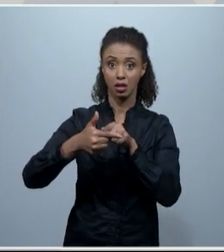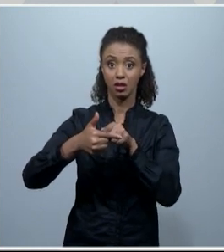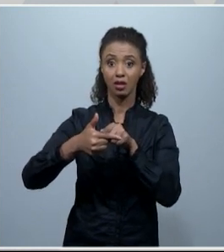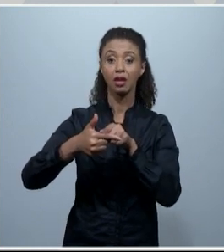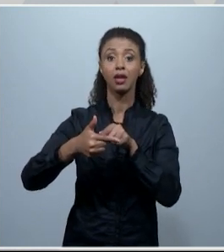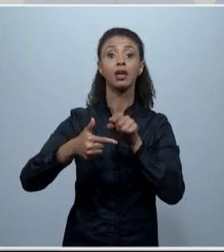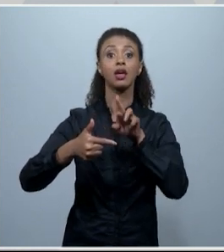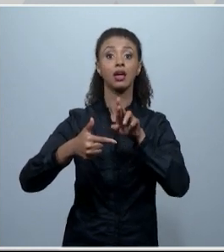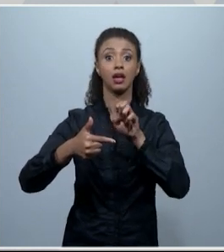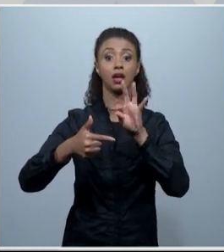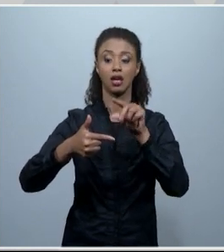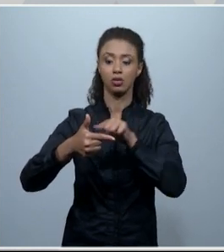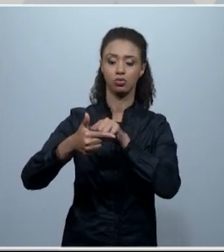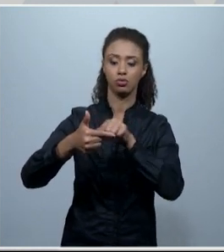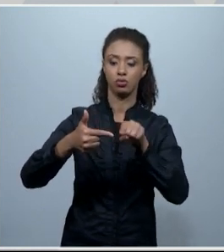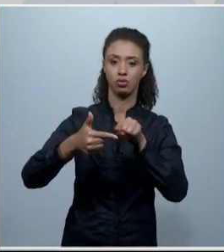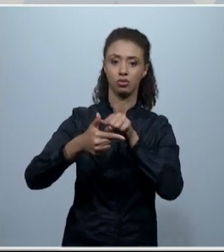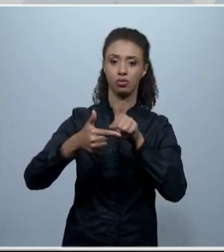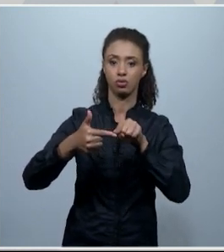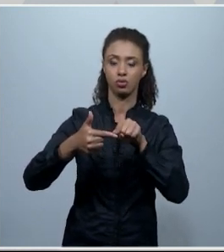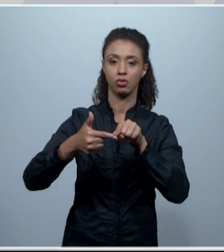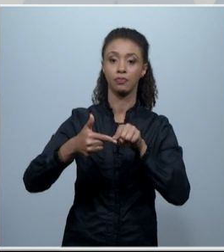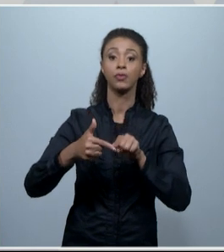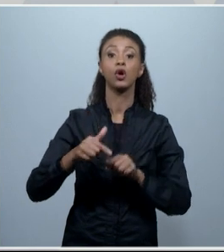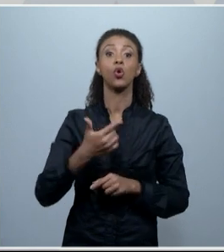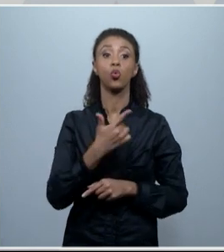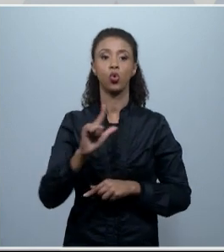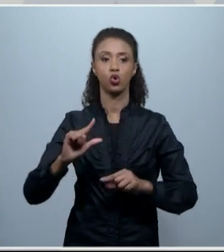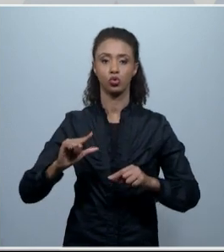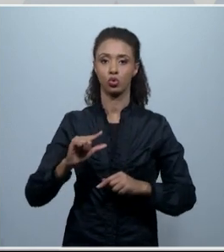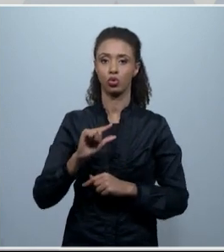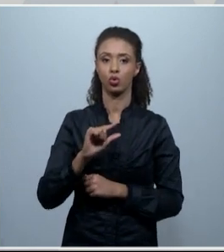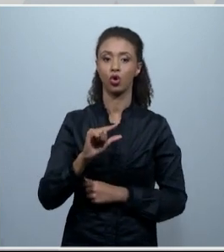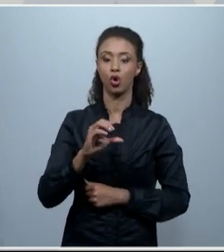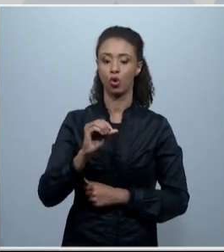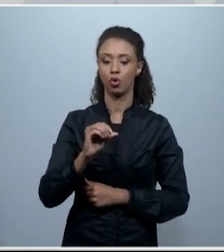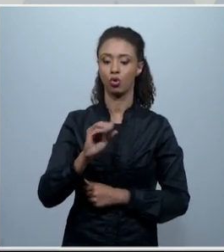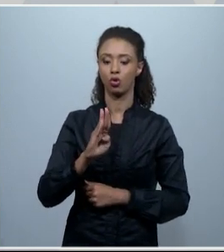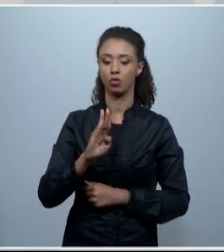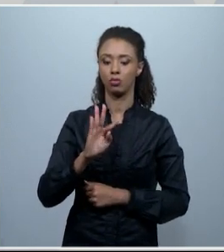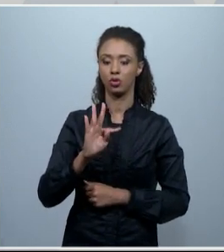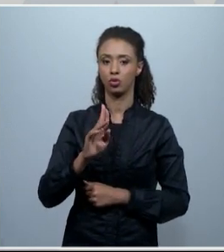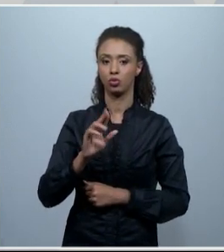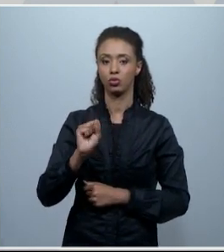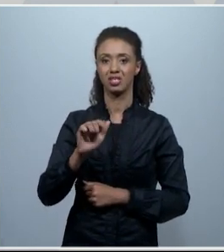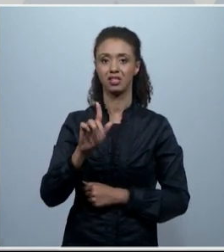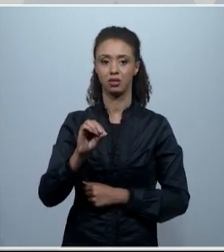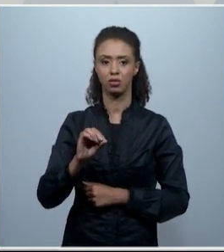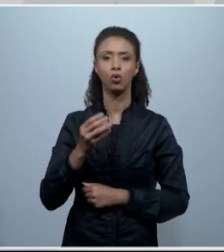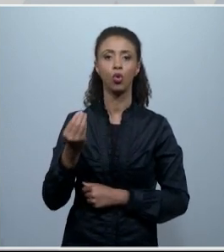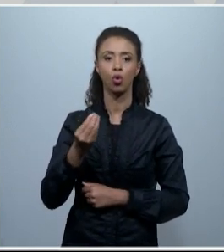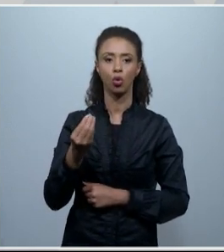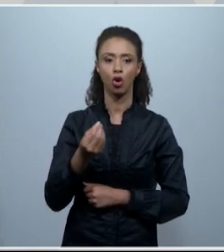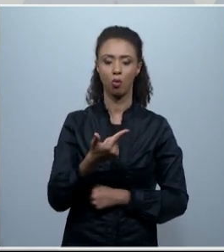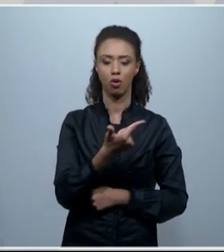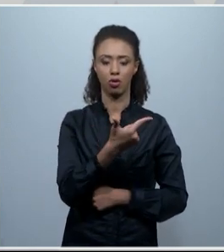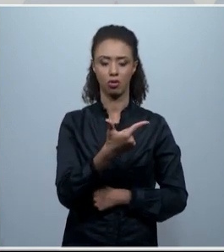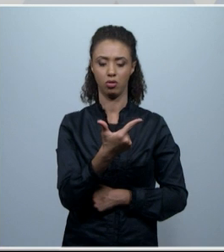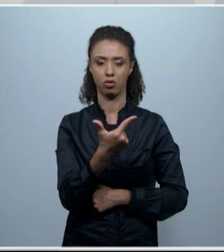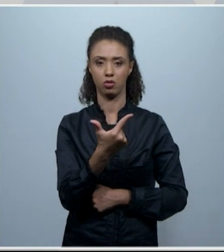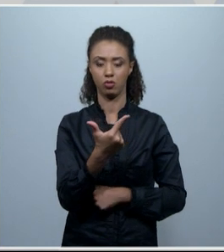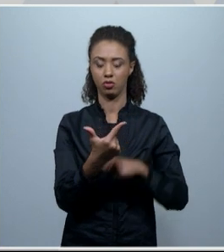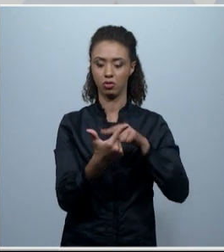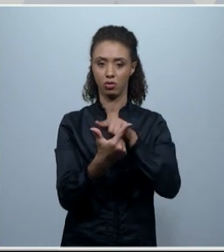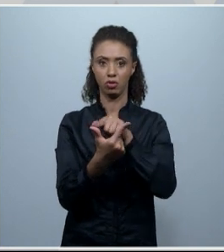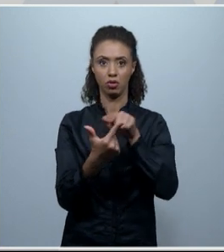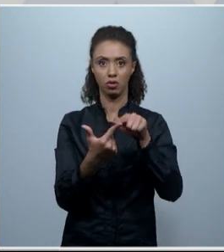dos ângulos internos e reto e um triângulo obtusa ângulo é um triângulo que possui um ângulo maior do